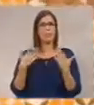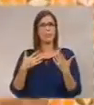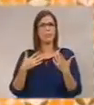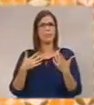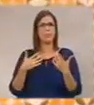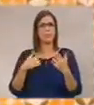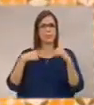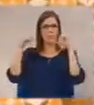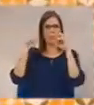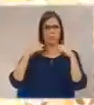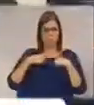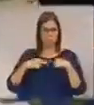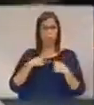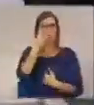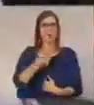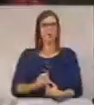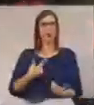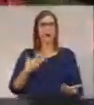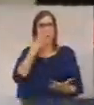tipo que eu e a câmera somos um só.